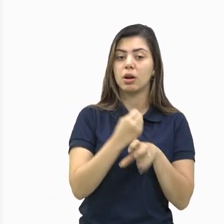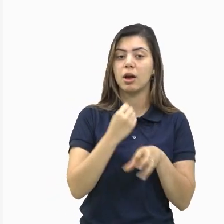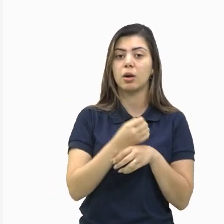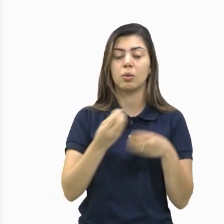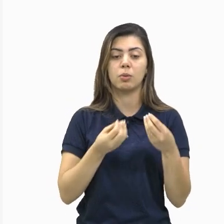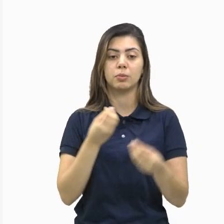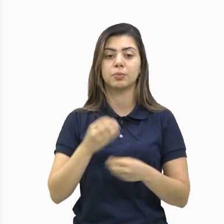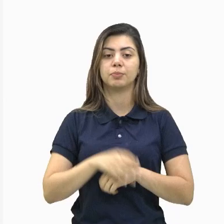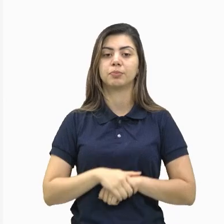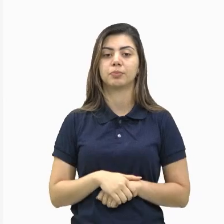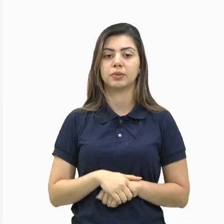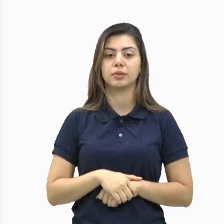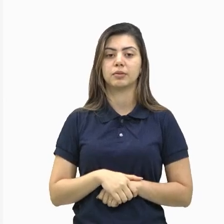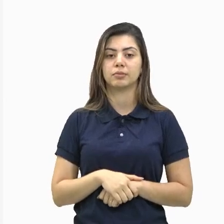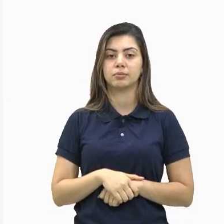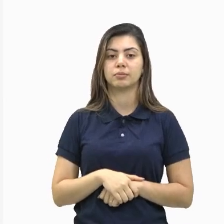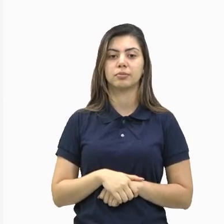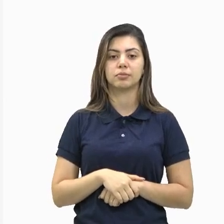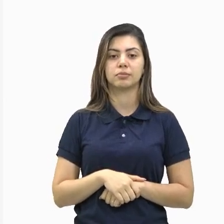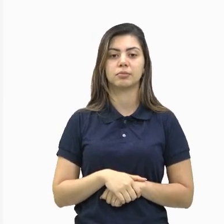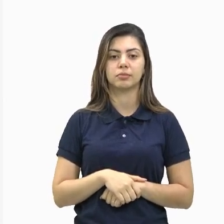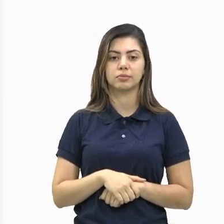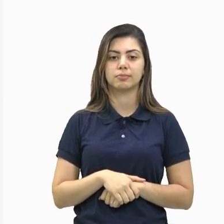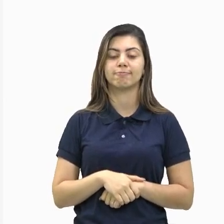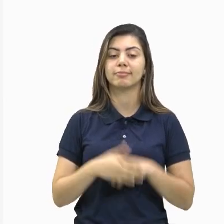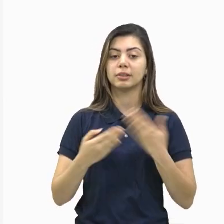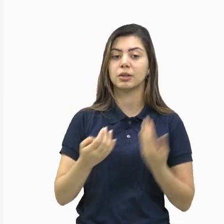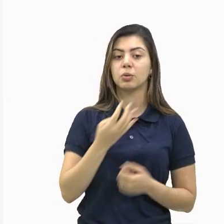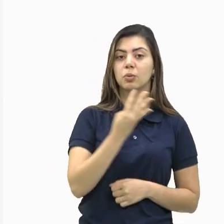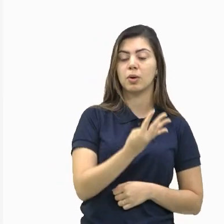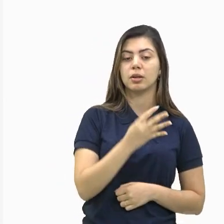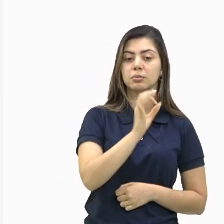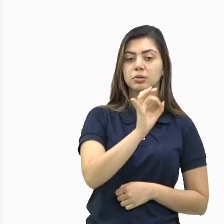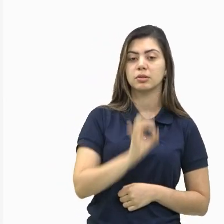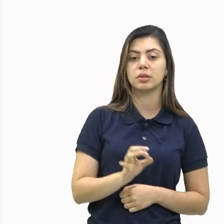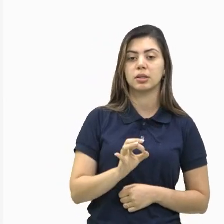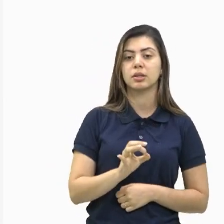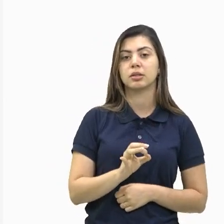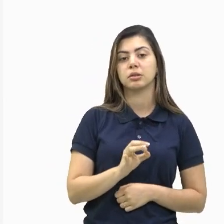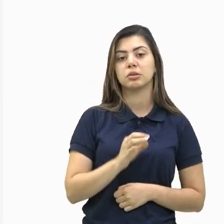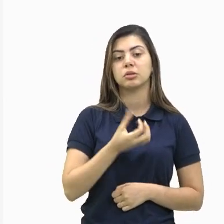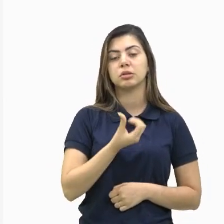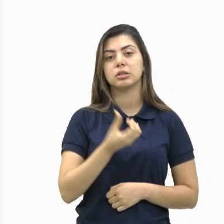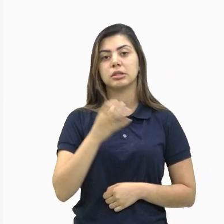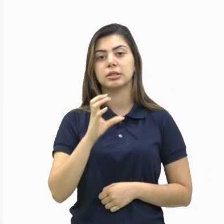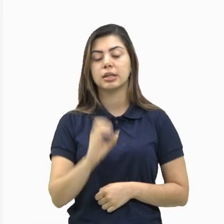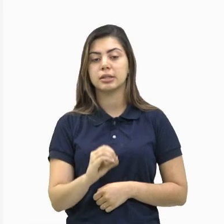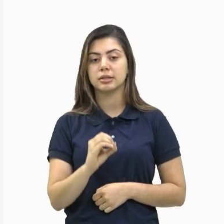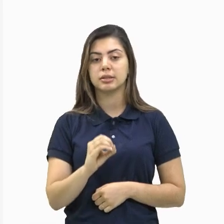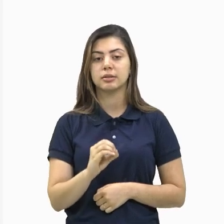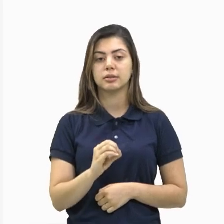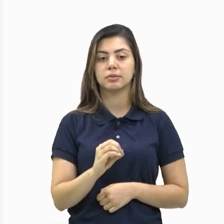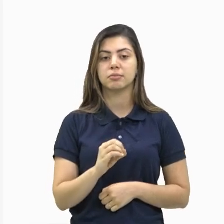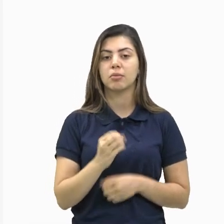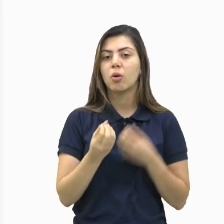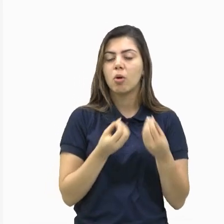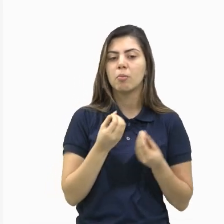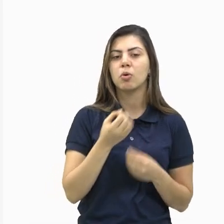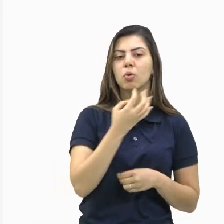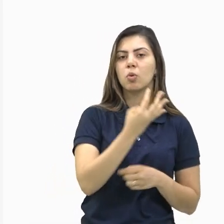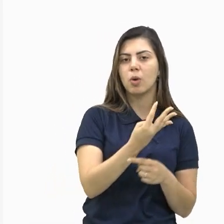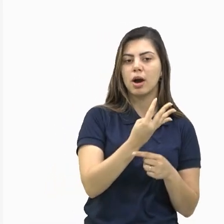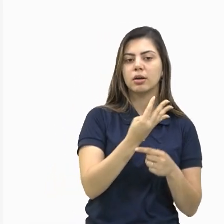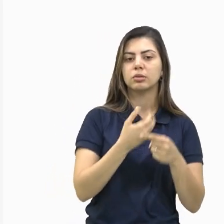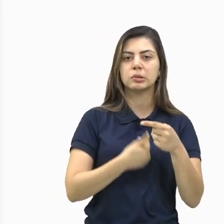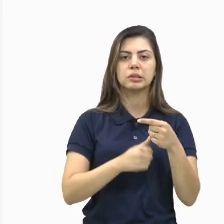maneira. 4% de 60. 4%, pessoal, é a mesma coisa que 4 sobre 100,